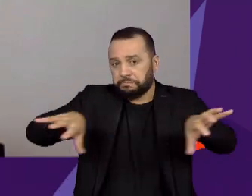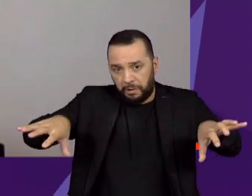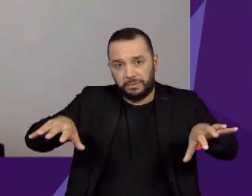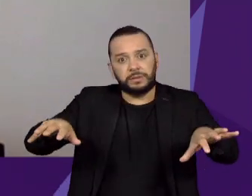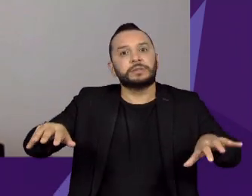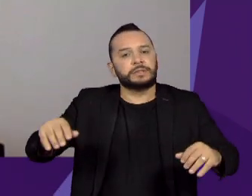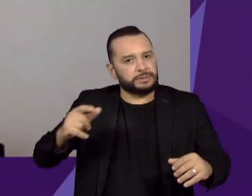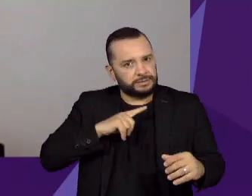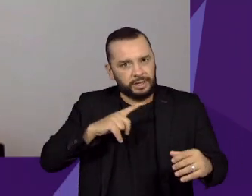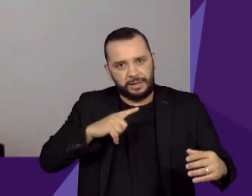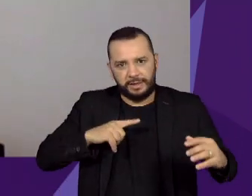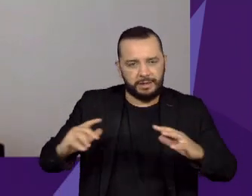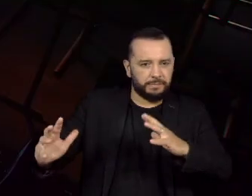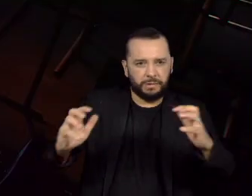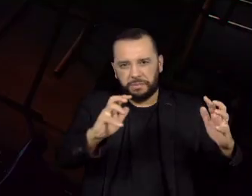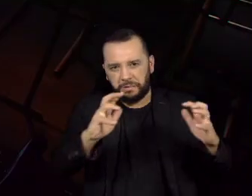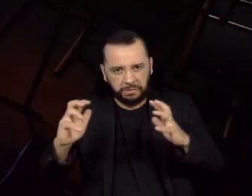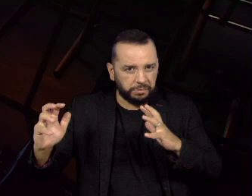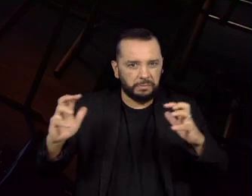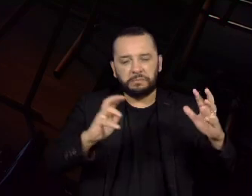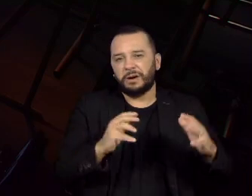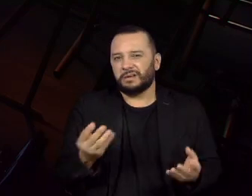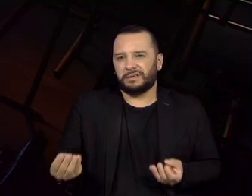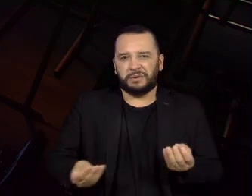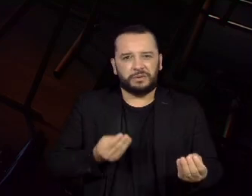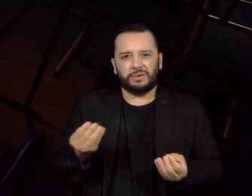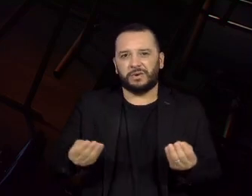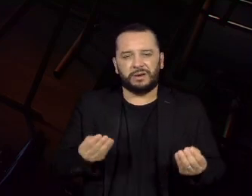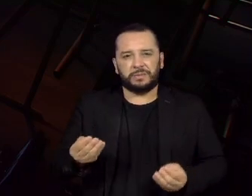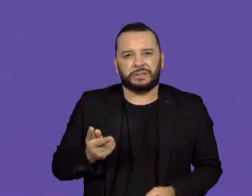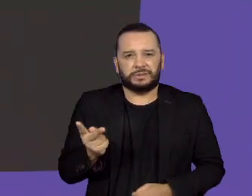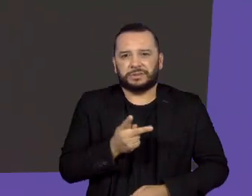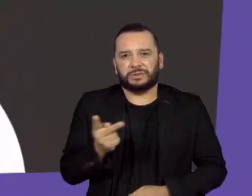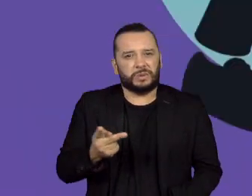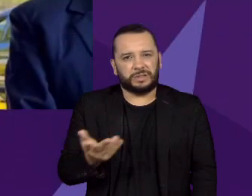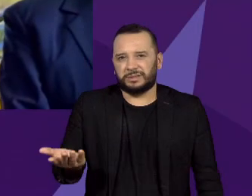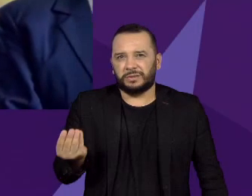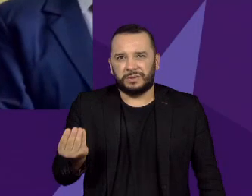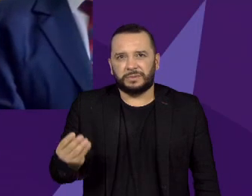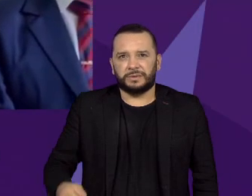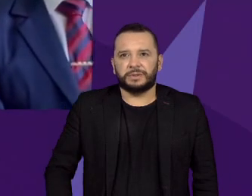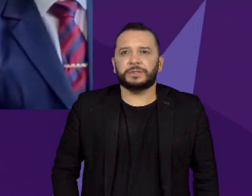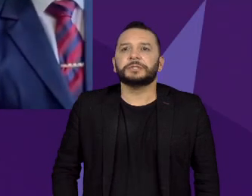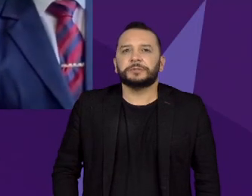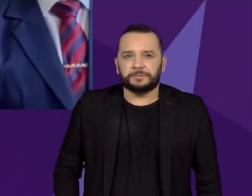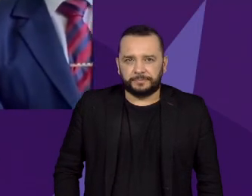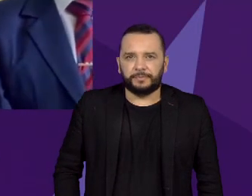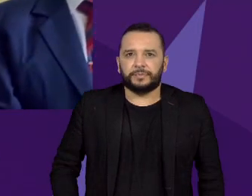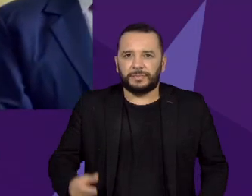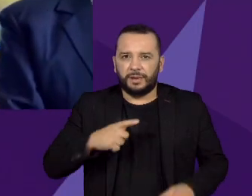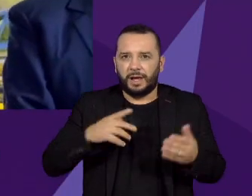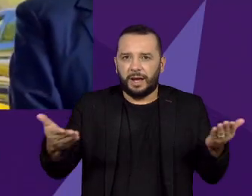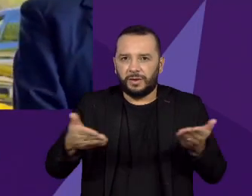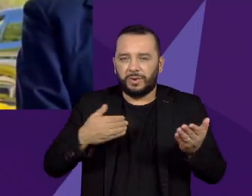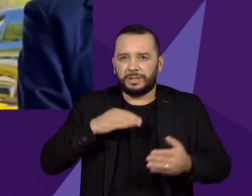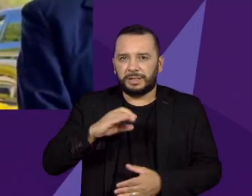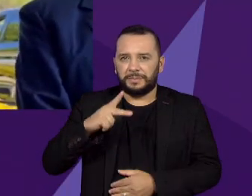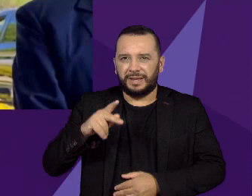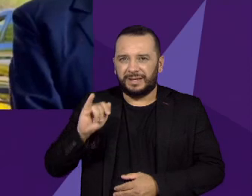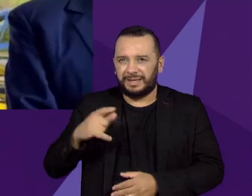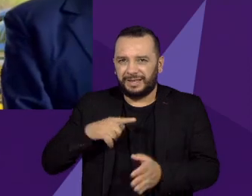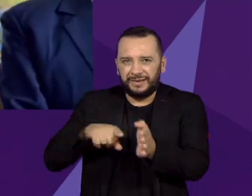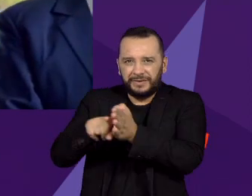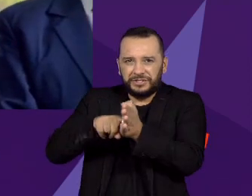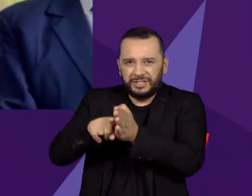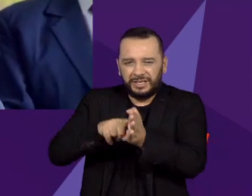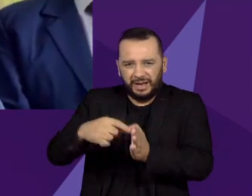social absurda que ela se meteu através dessas duas figuras. Agora vem uma CPI para investigar a conduta